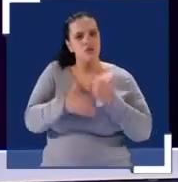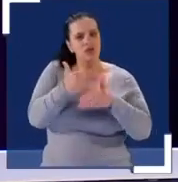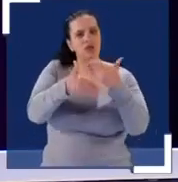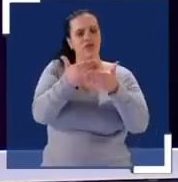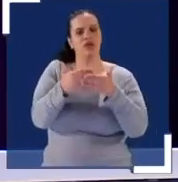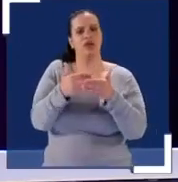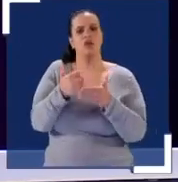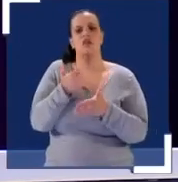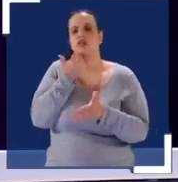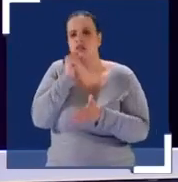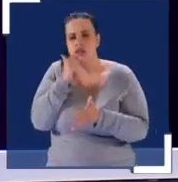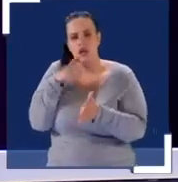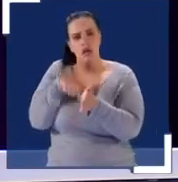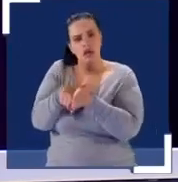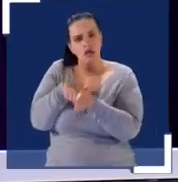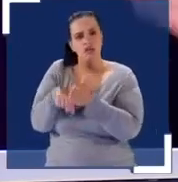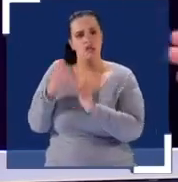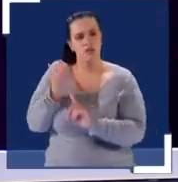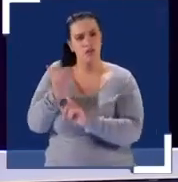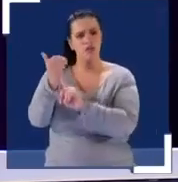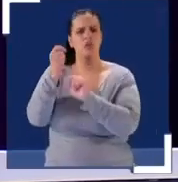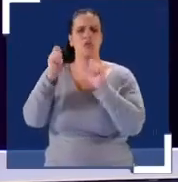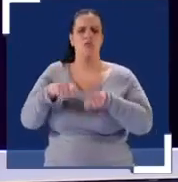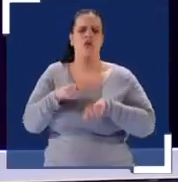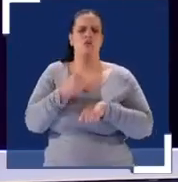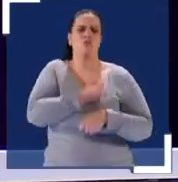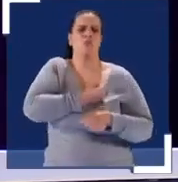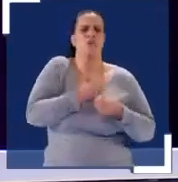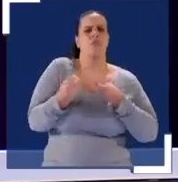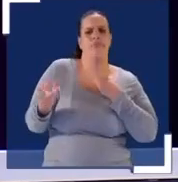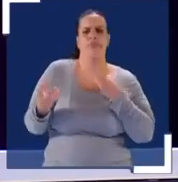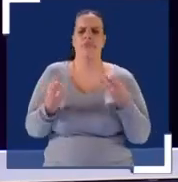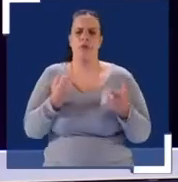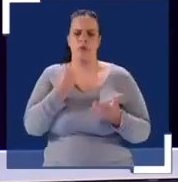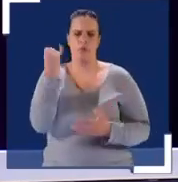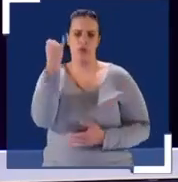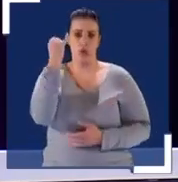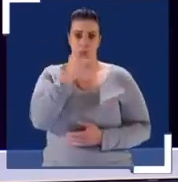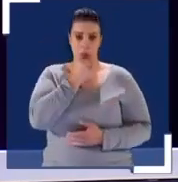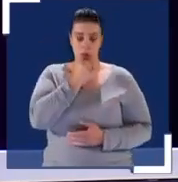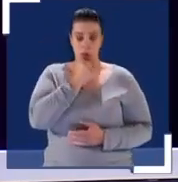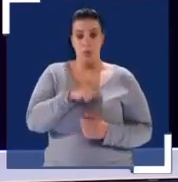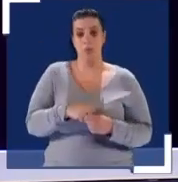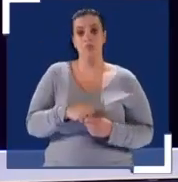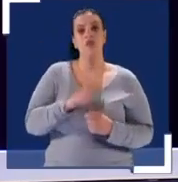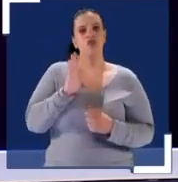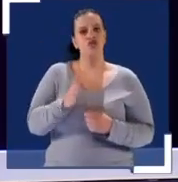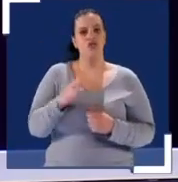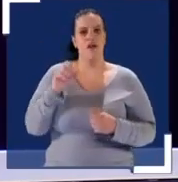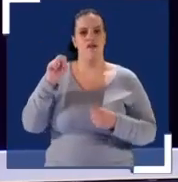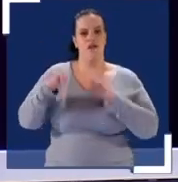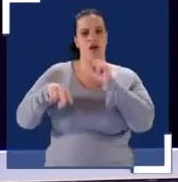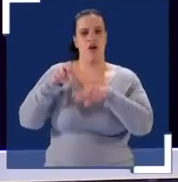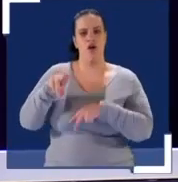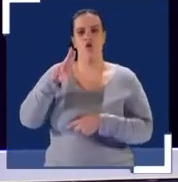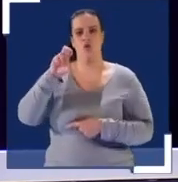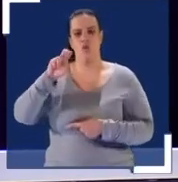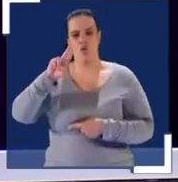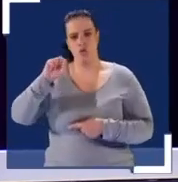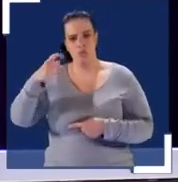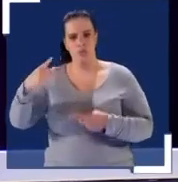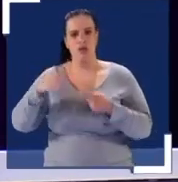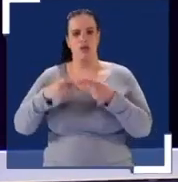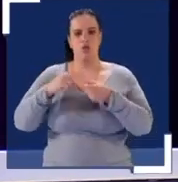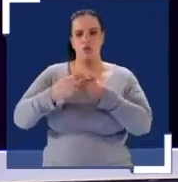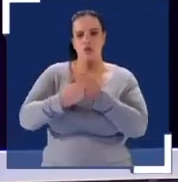ciência e tecnologia, a gente pode falar diversos números importantes. Por exemplo, o acréscimo das vagas da USP, Unicamp e Unesp para